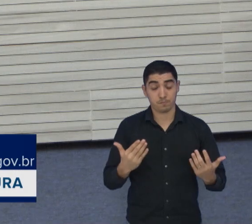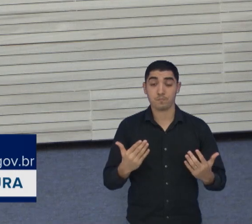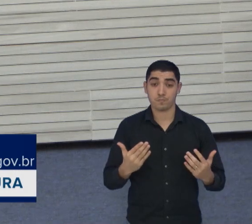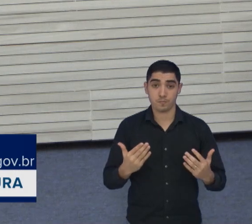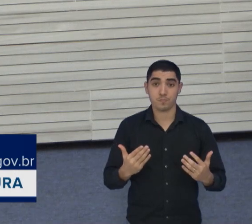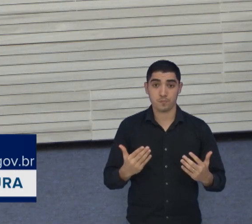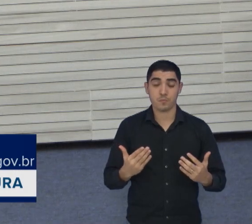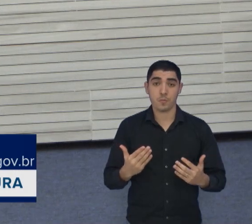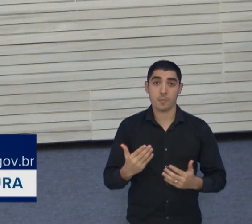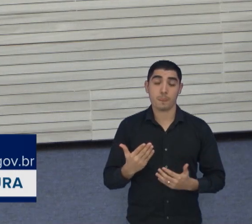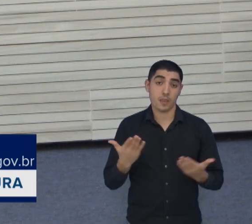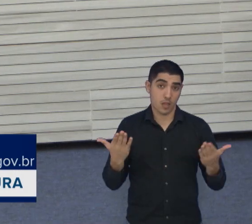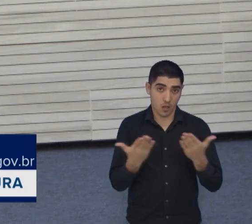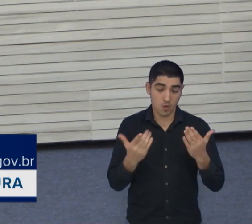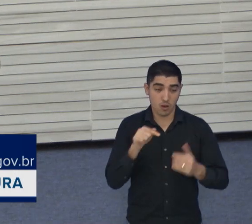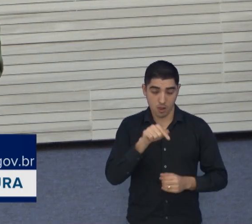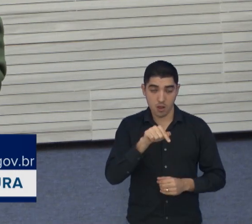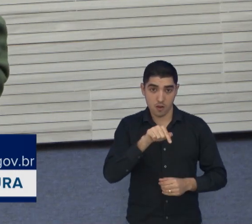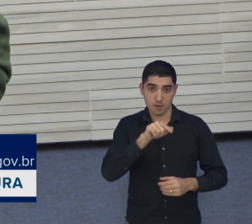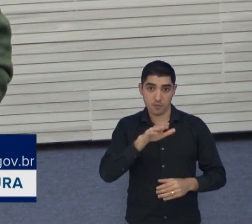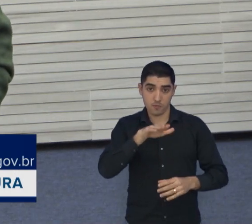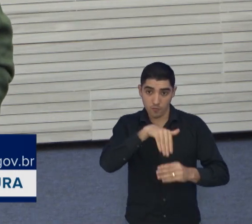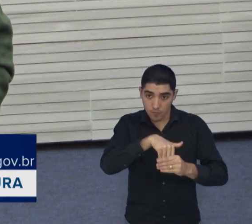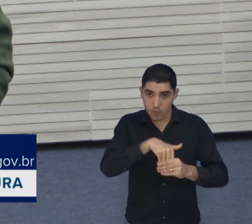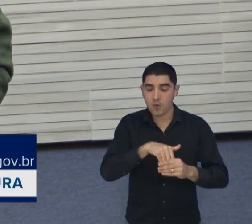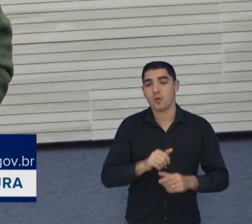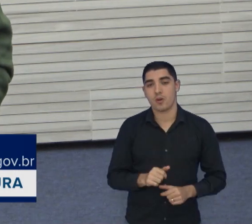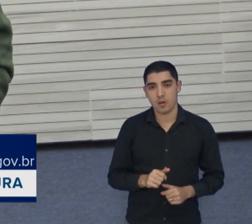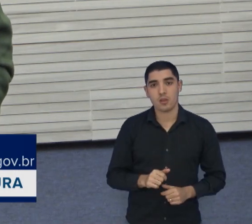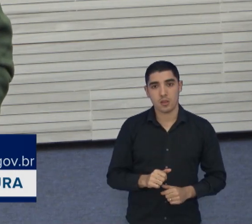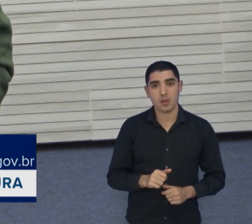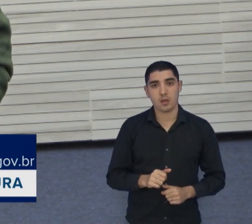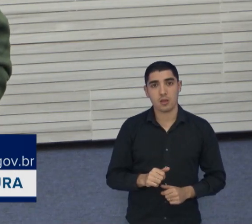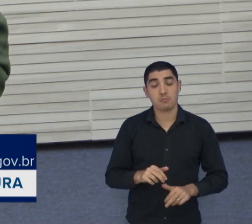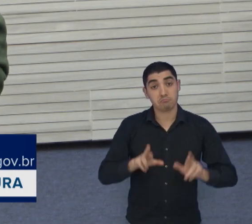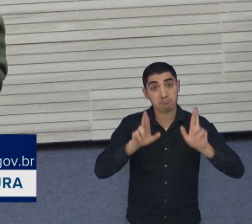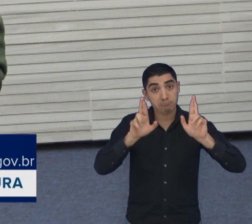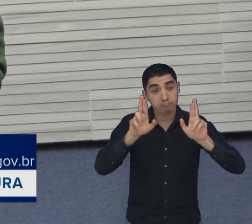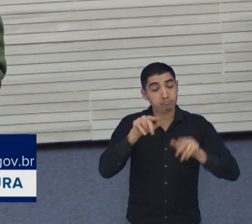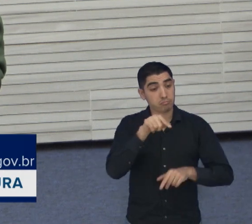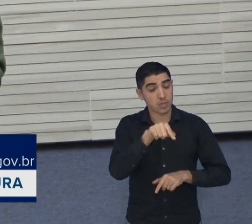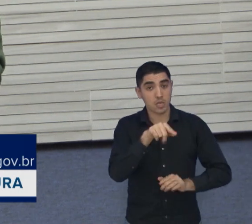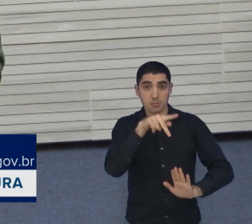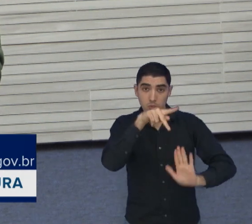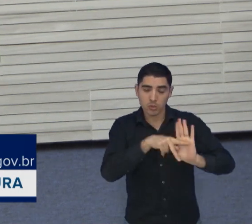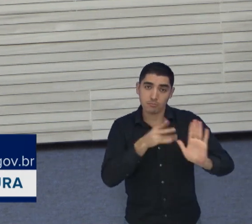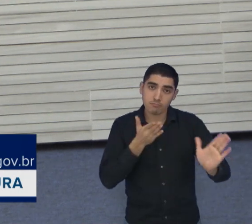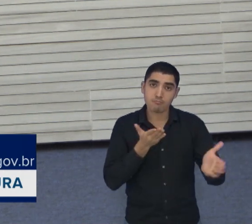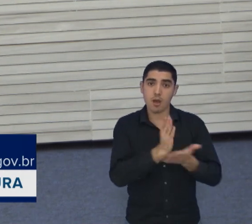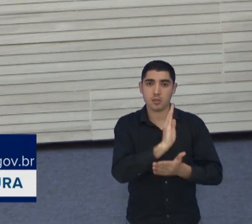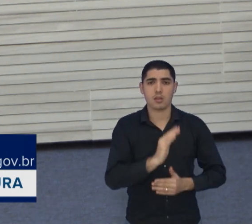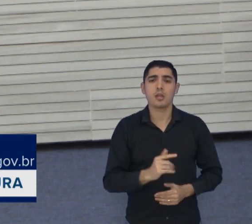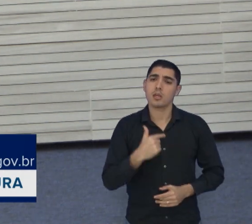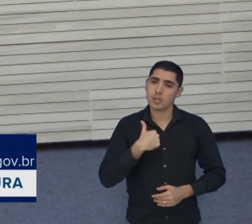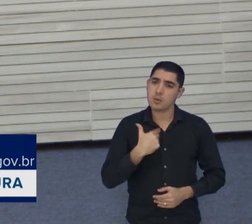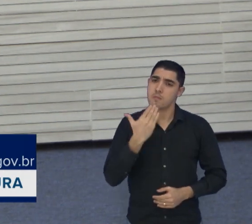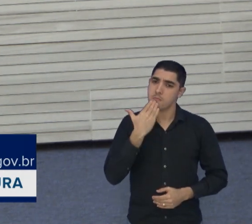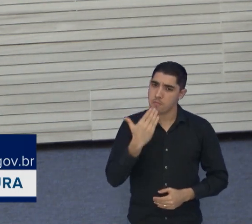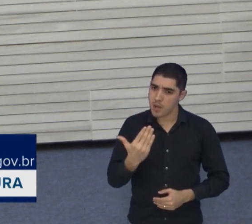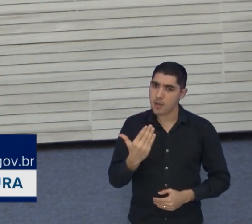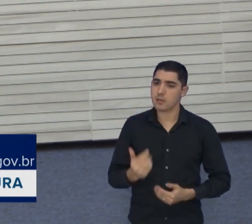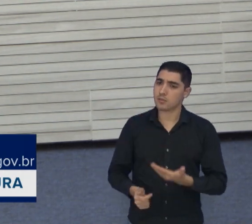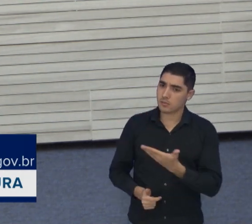encaminhando para a votação a aprovação do projeto. E faço um coro aqui para